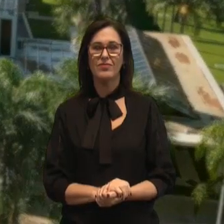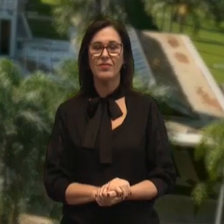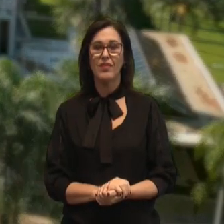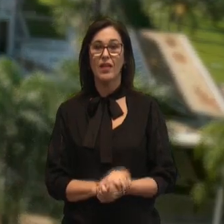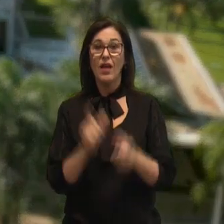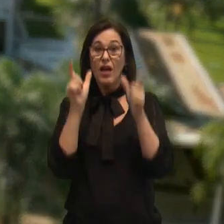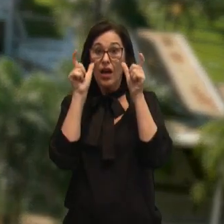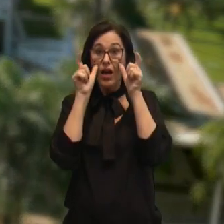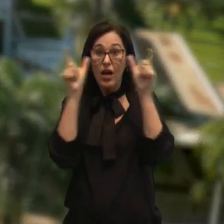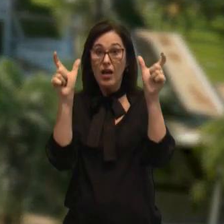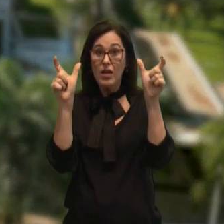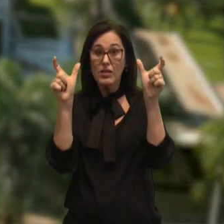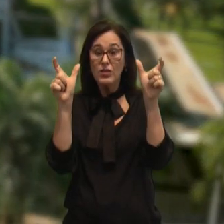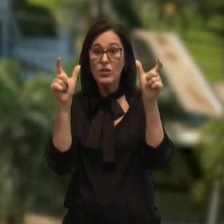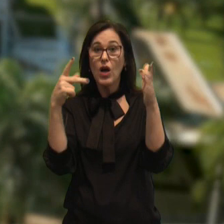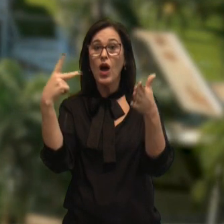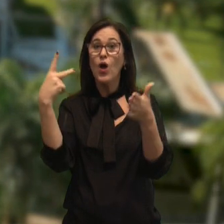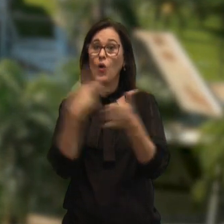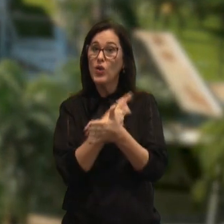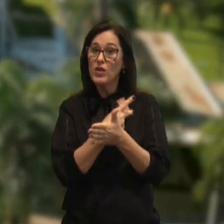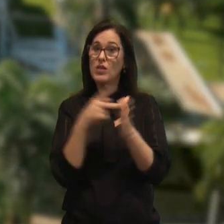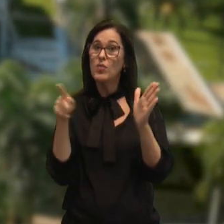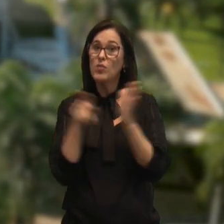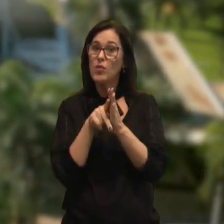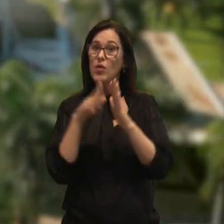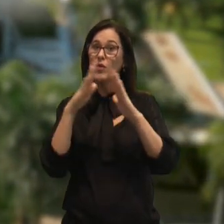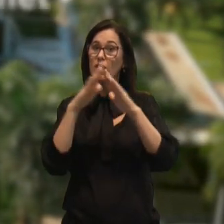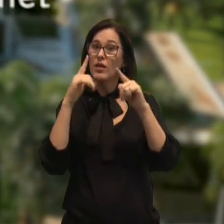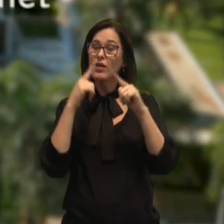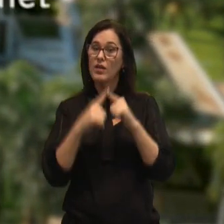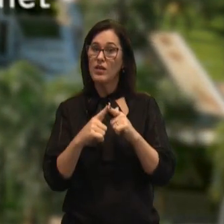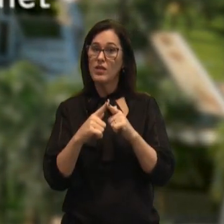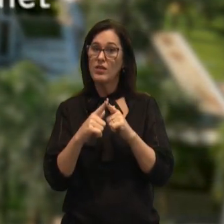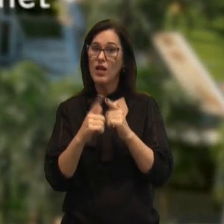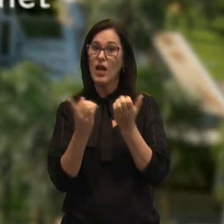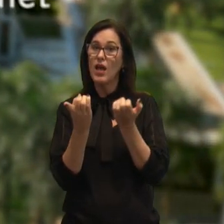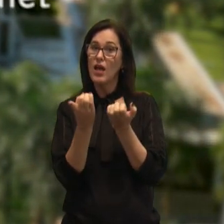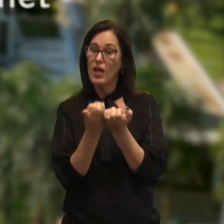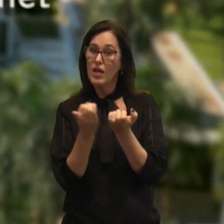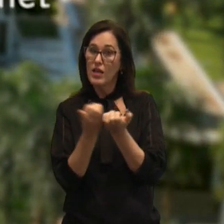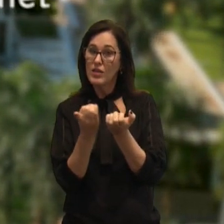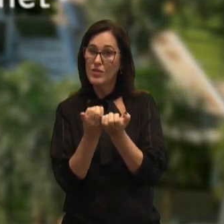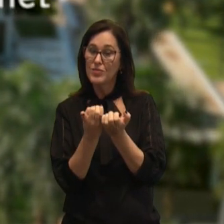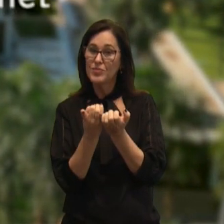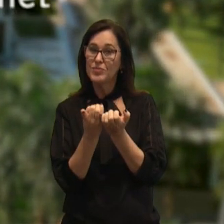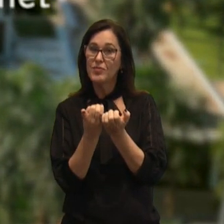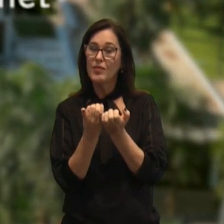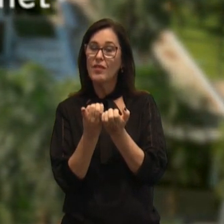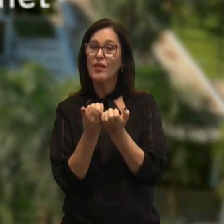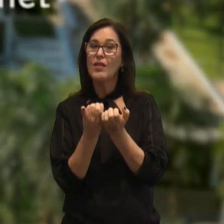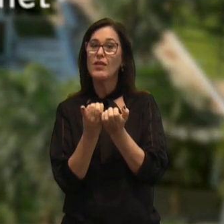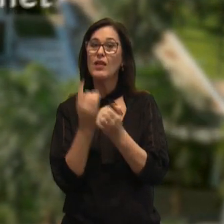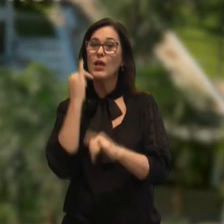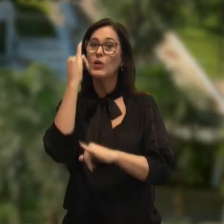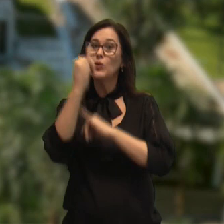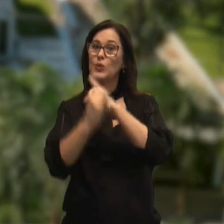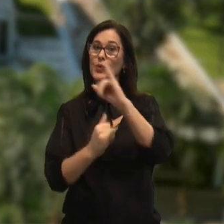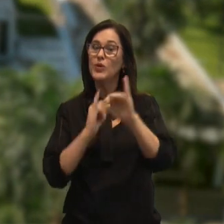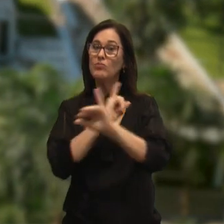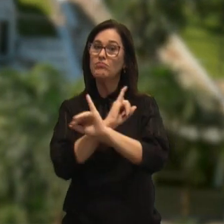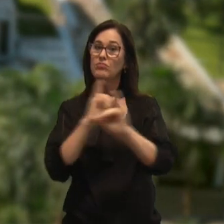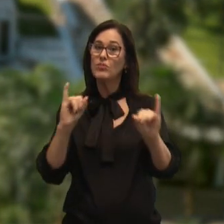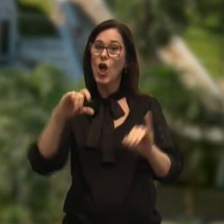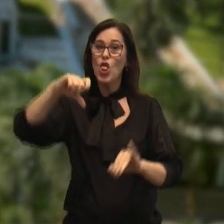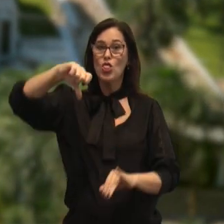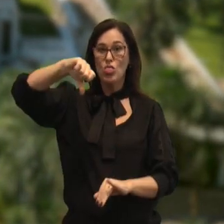Fique atento aos eventos de nossa igreja. A Escola Bíblica Dominical está sendo transmitida